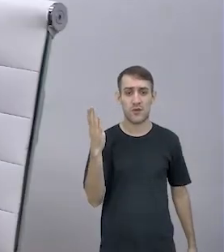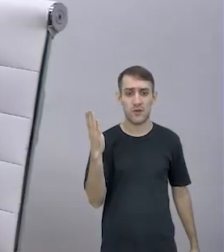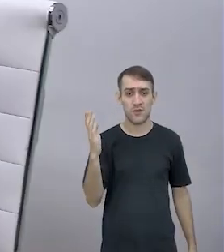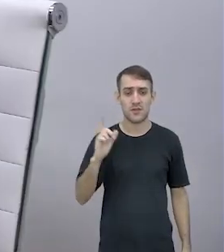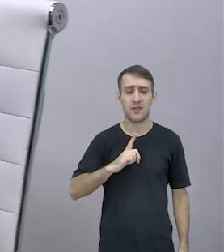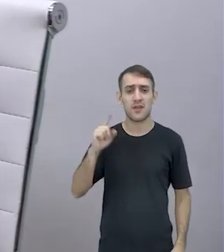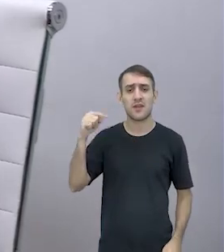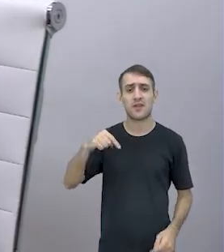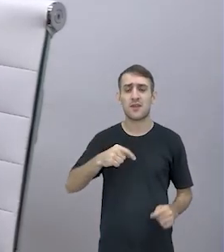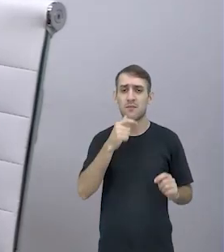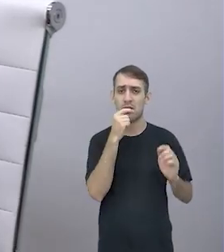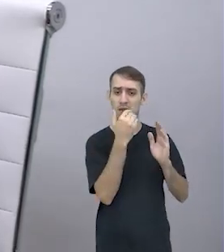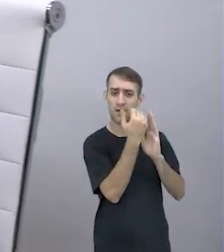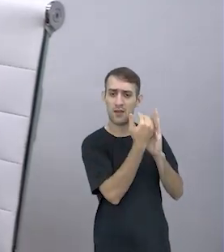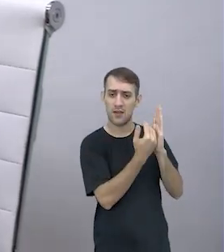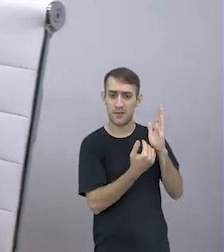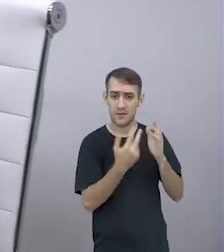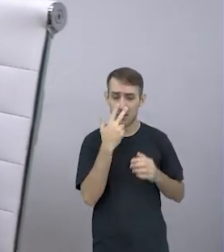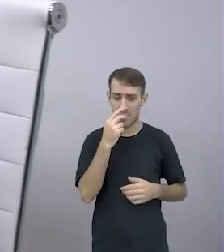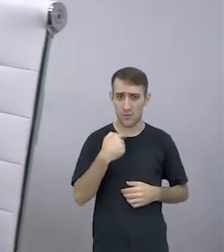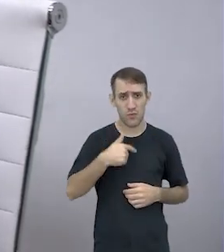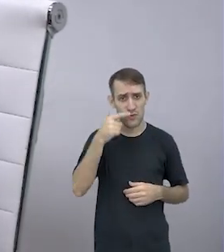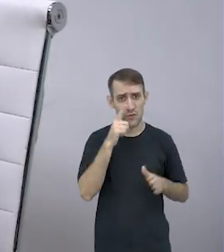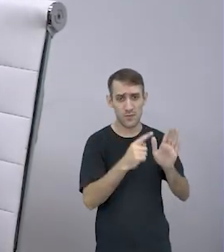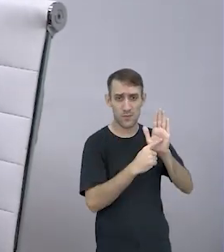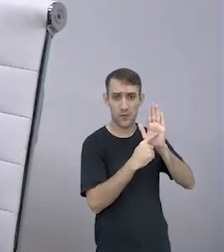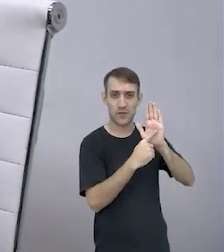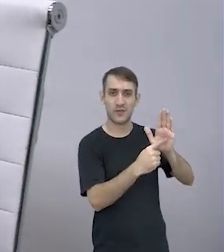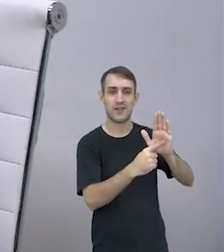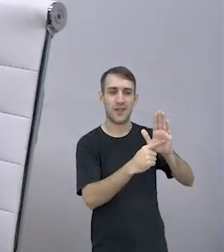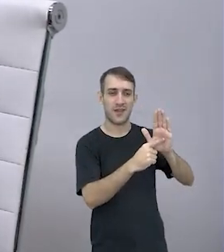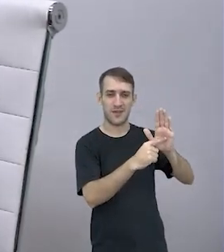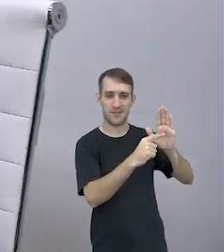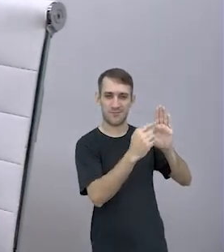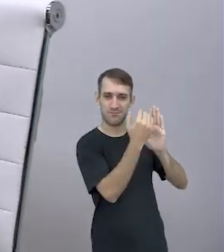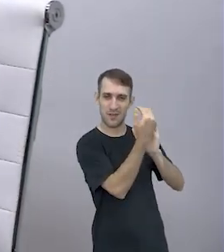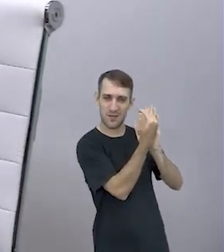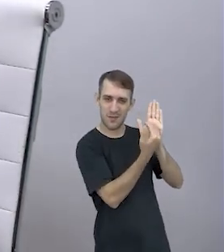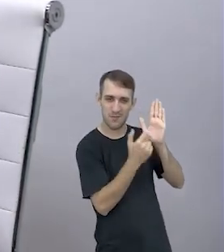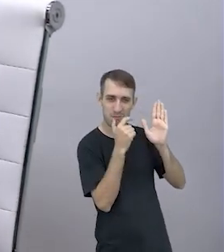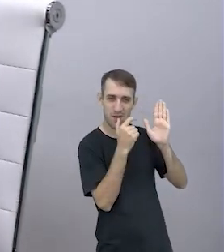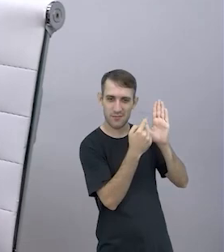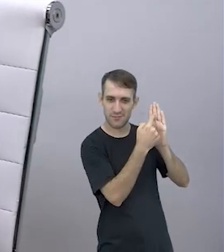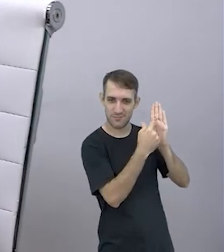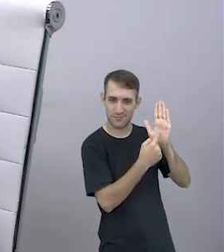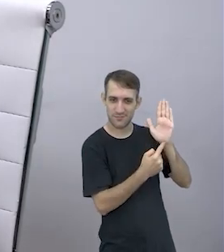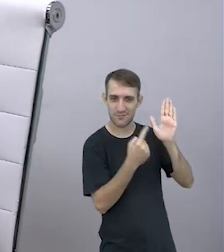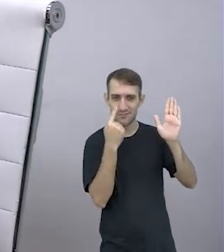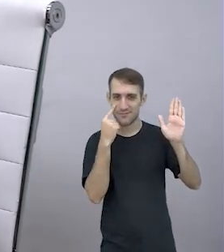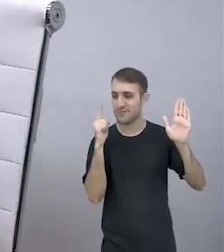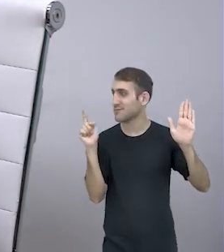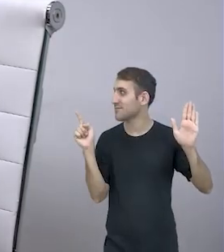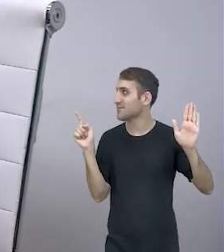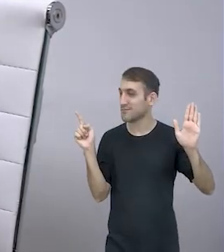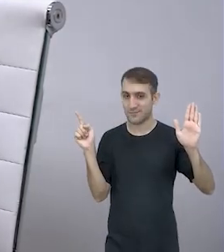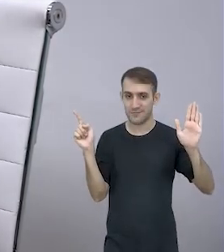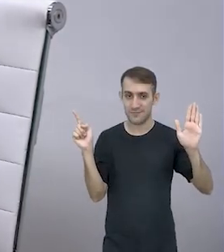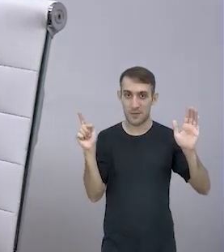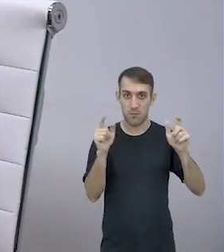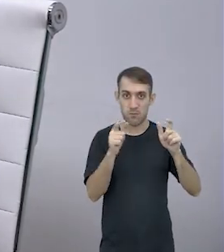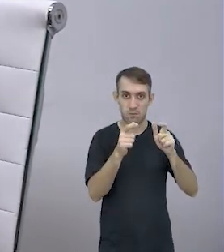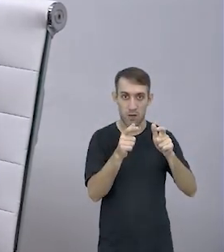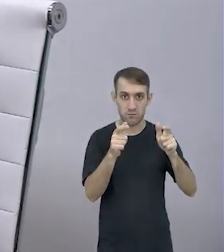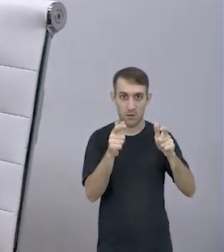nuvem de palavras também. Será que eu consigo mostrar aqui a nuvem de palavras aqui também, ó? Tá aqui a nuvem de palavras que está